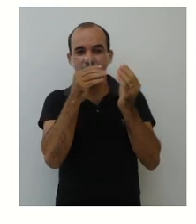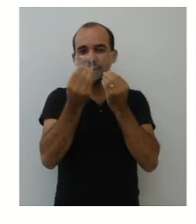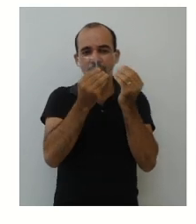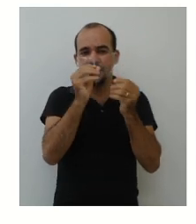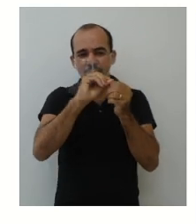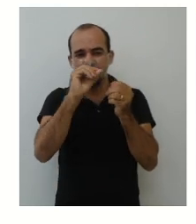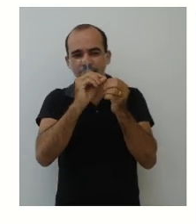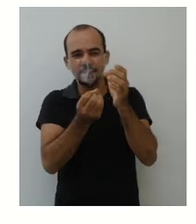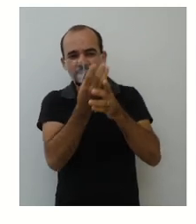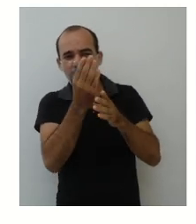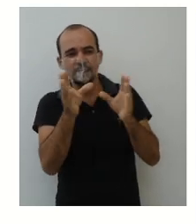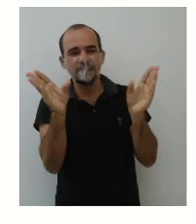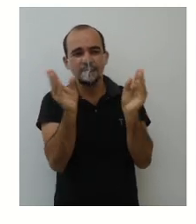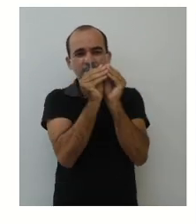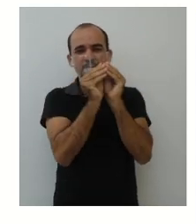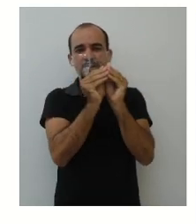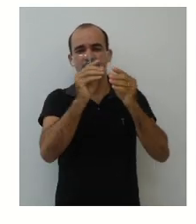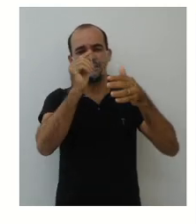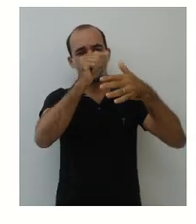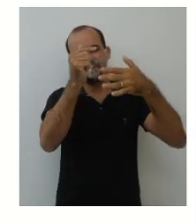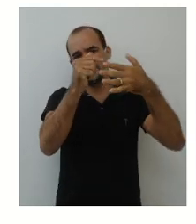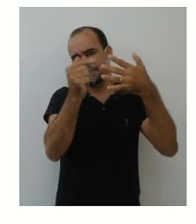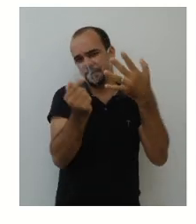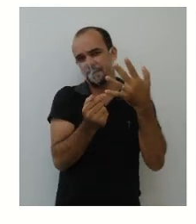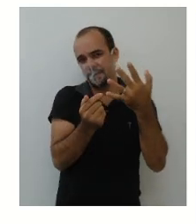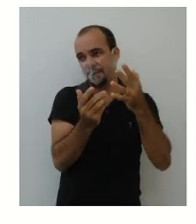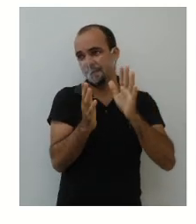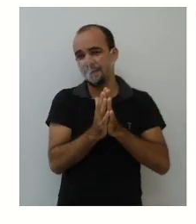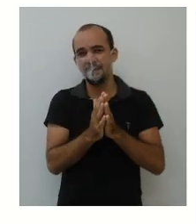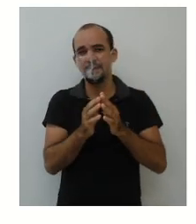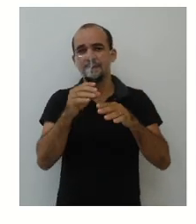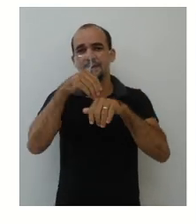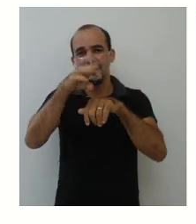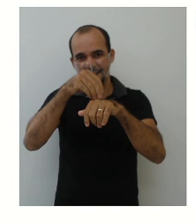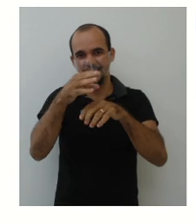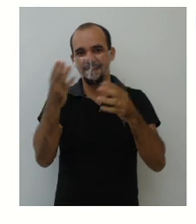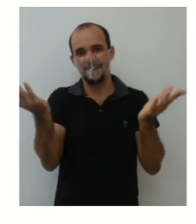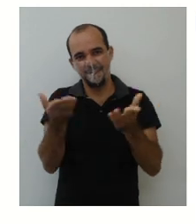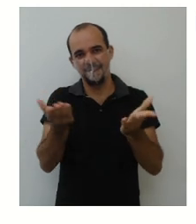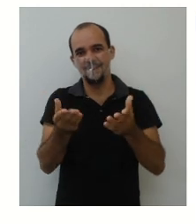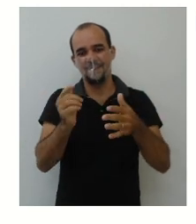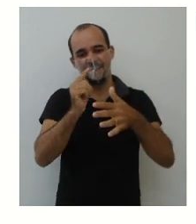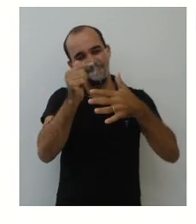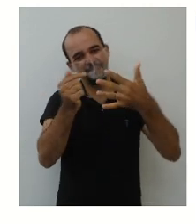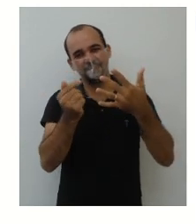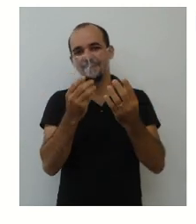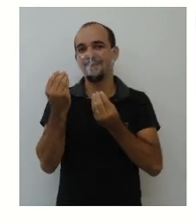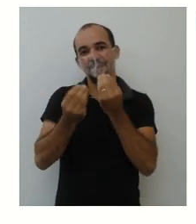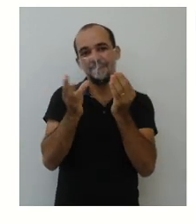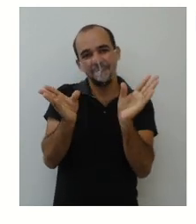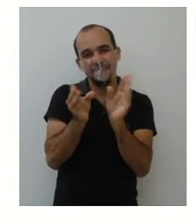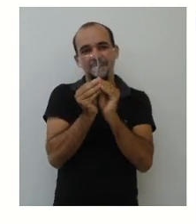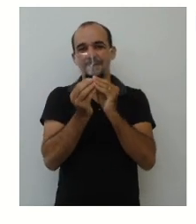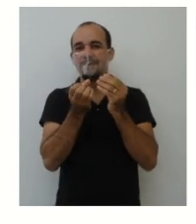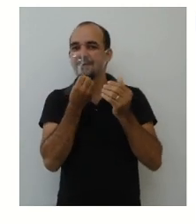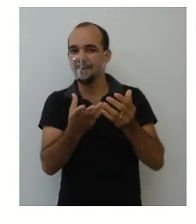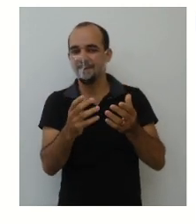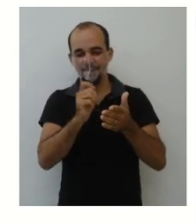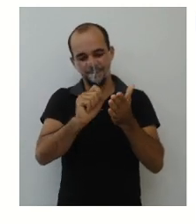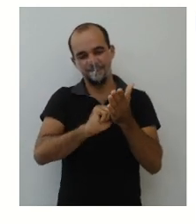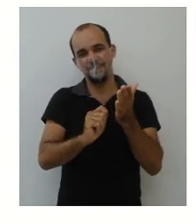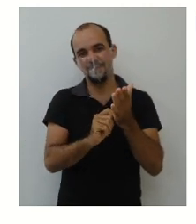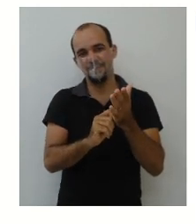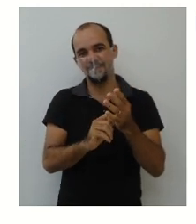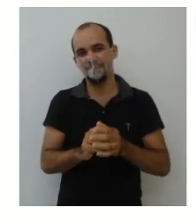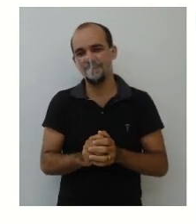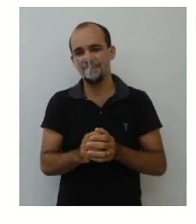de possibilidades. Então eu enxuguei algumas coisas para que você pudesse ter uma ideia do que seria um resumo. Então, para